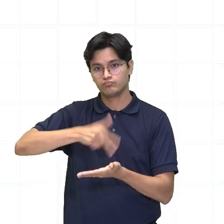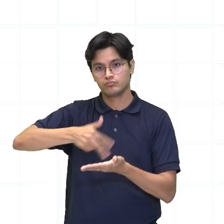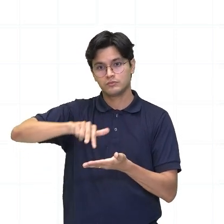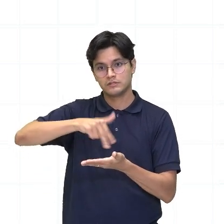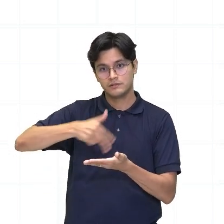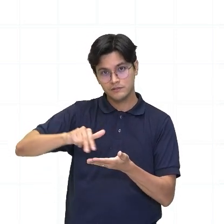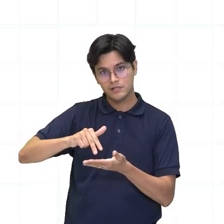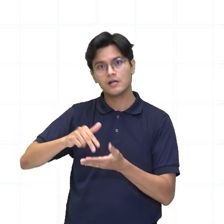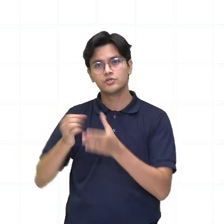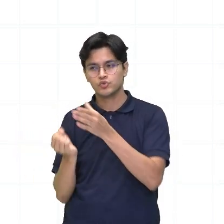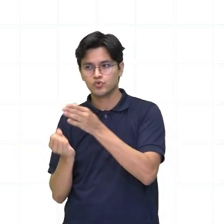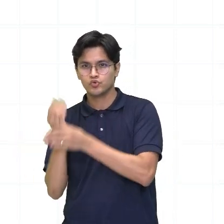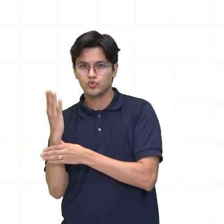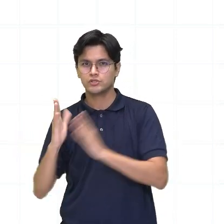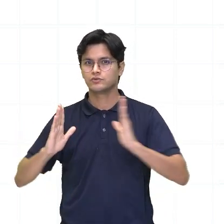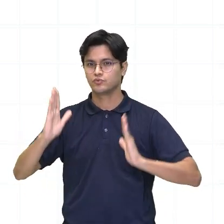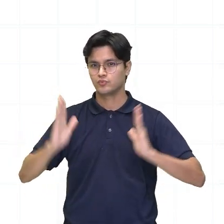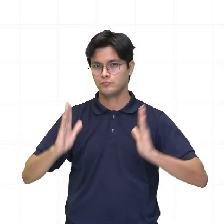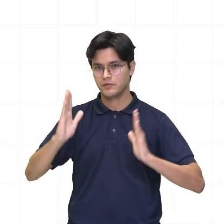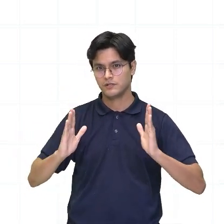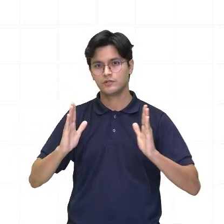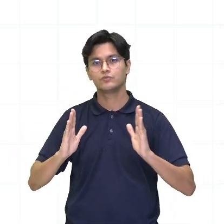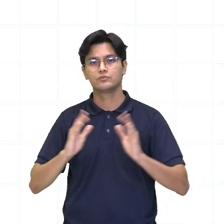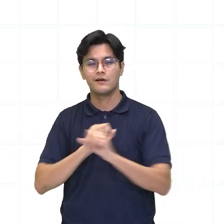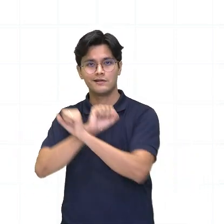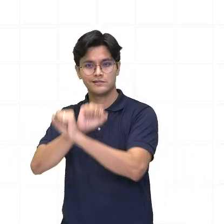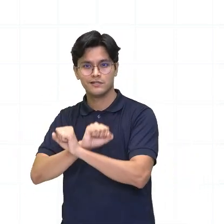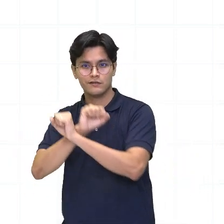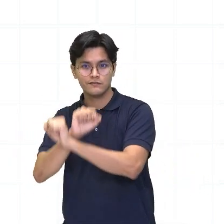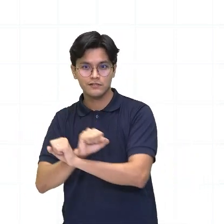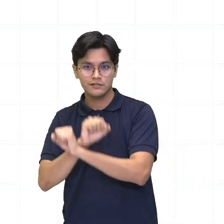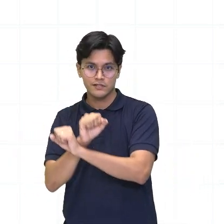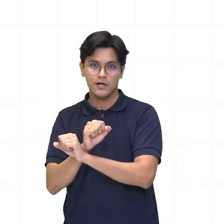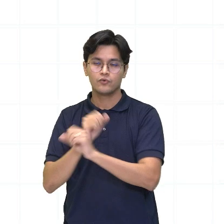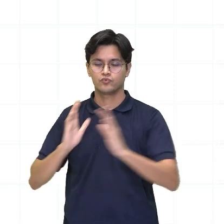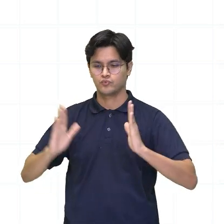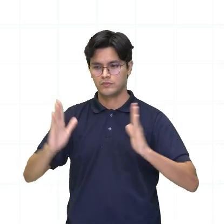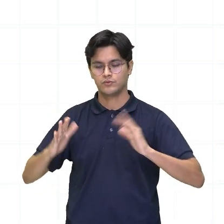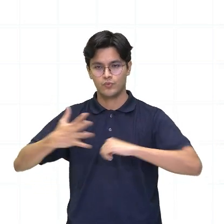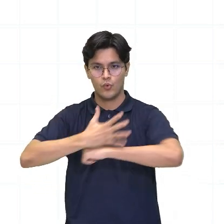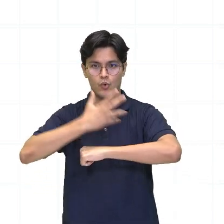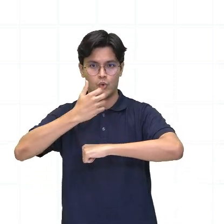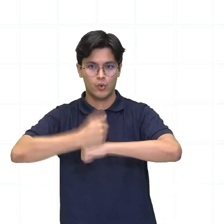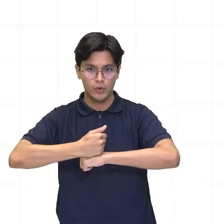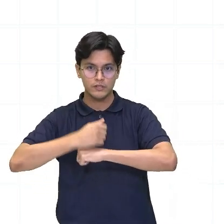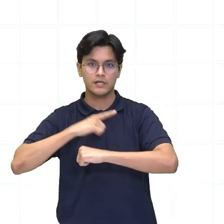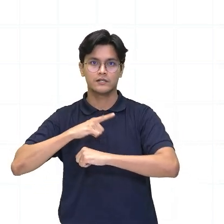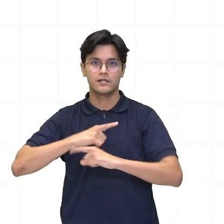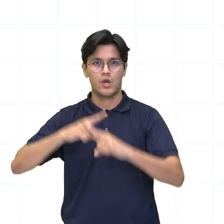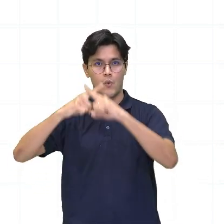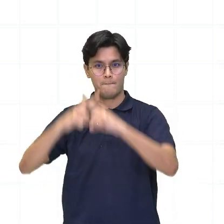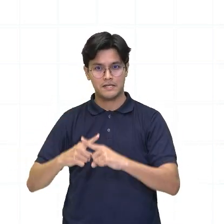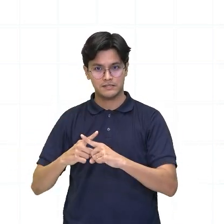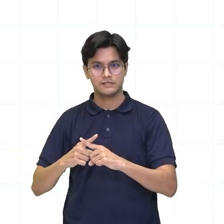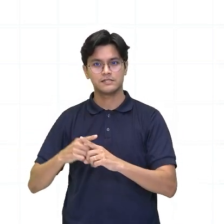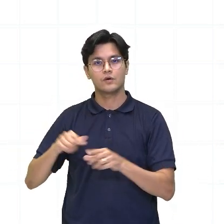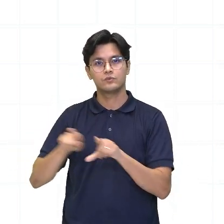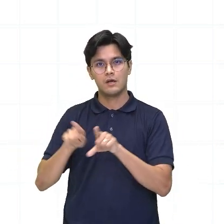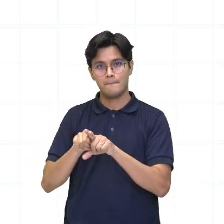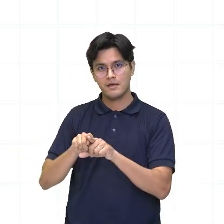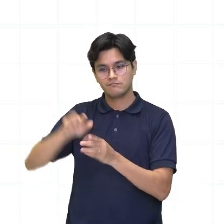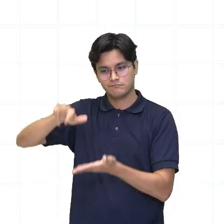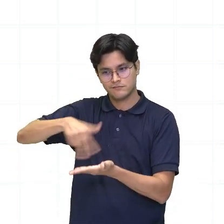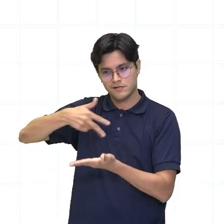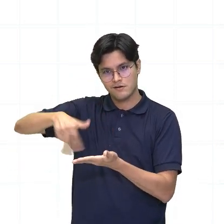brasileiro. Combina elementos de dança, acrobacias, música e jogo competitivo. A capoeira, na época